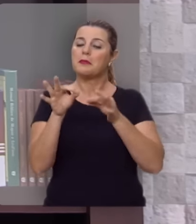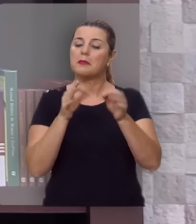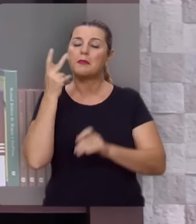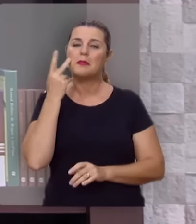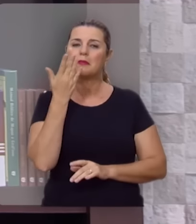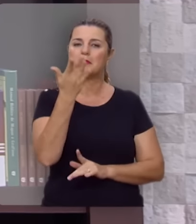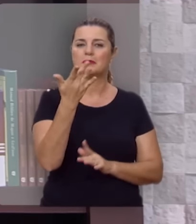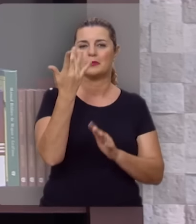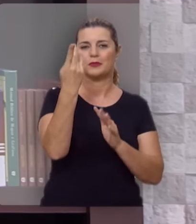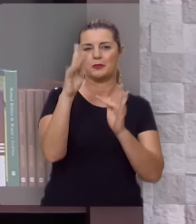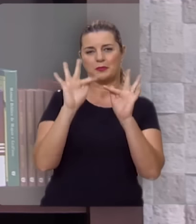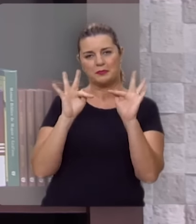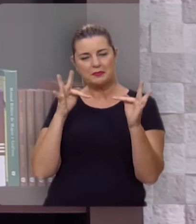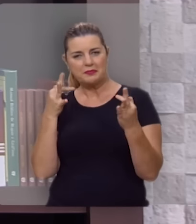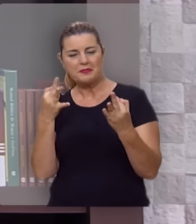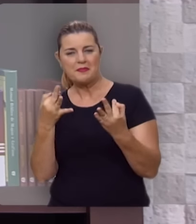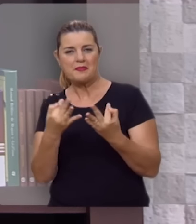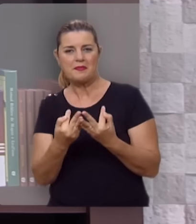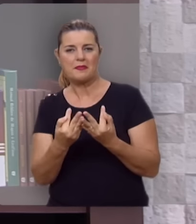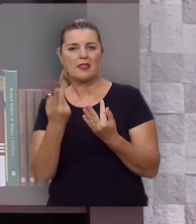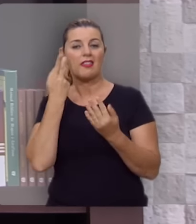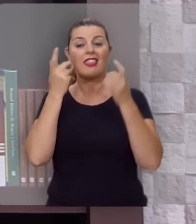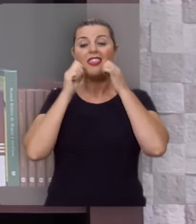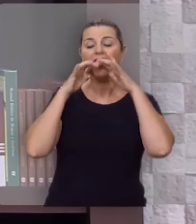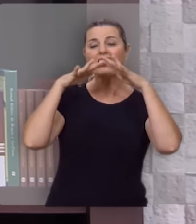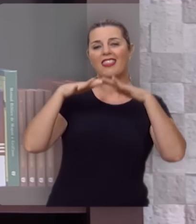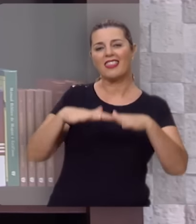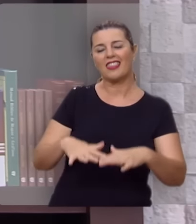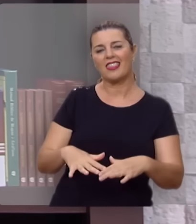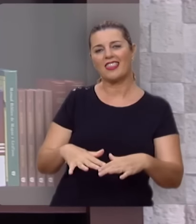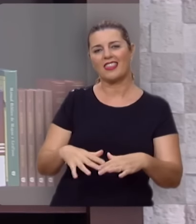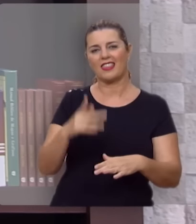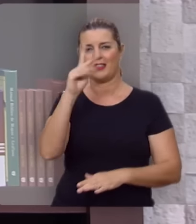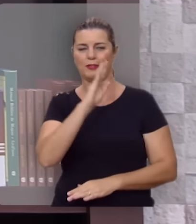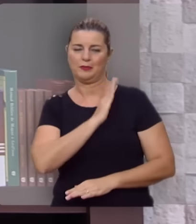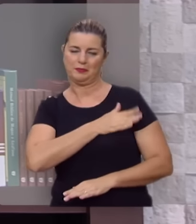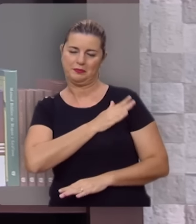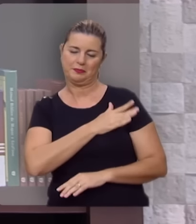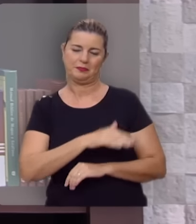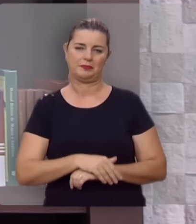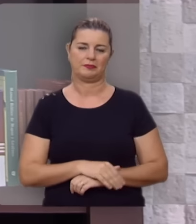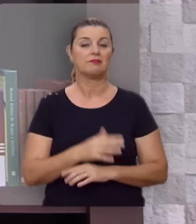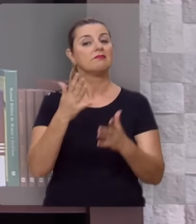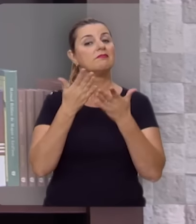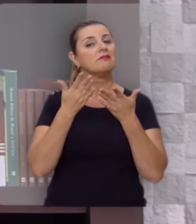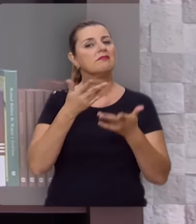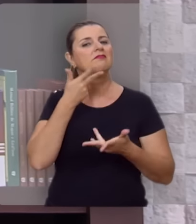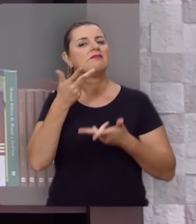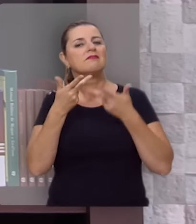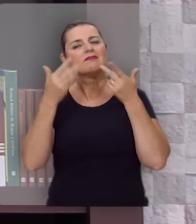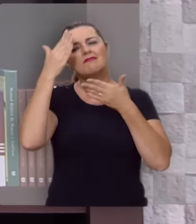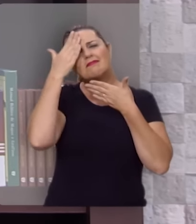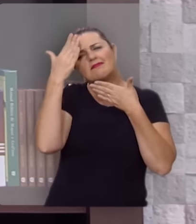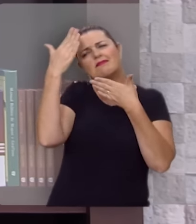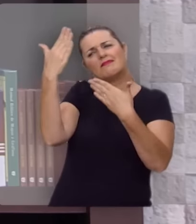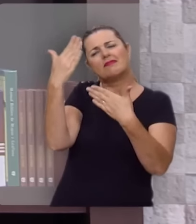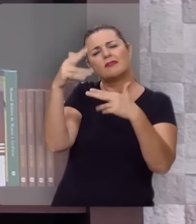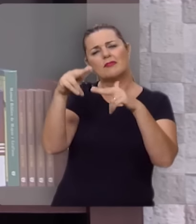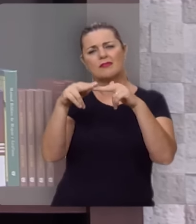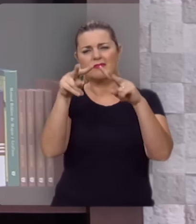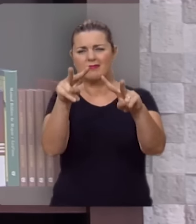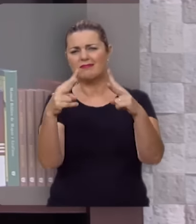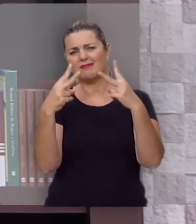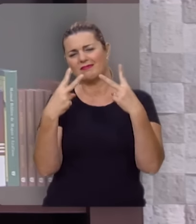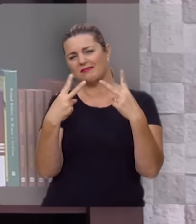para você, para a sua família, para abençoar o seu coração. Queremos registrar nossa gratidão pela